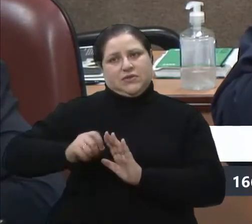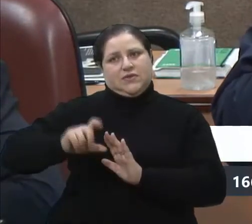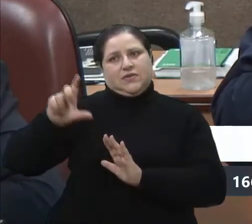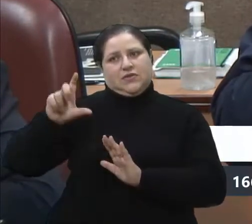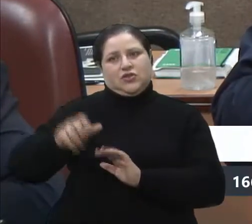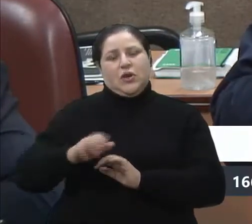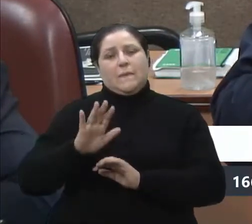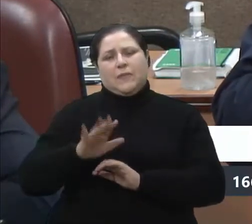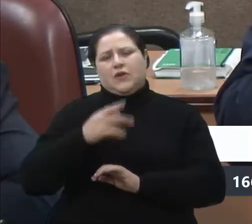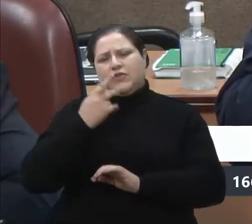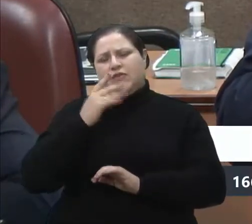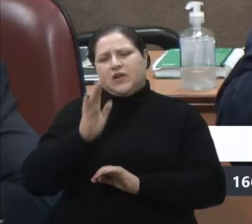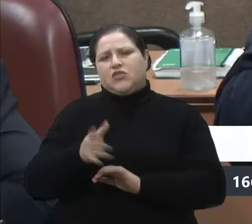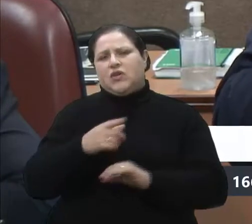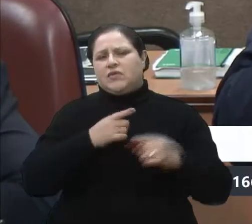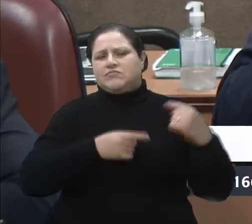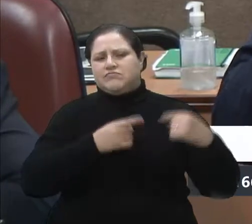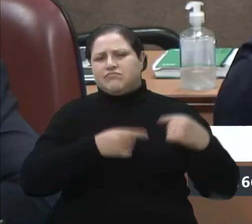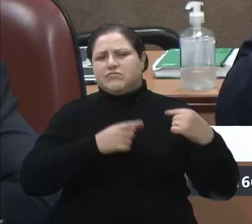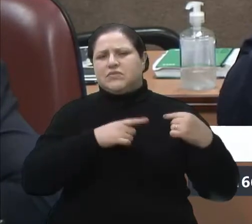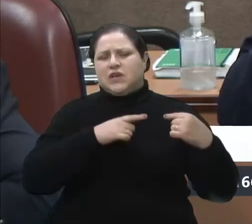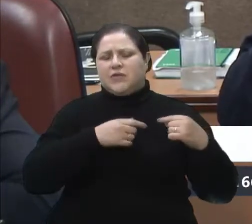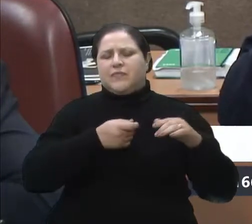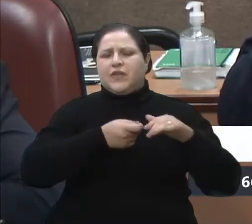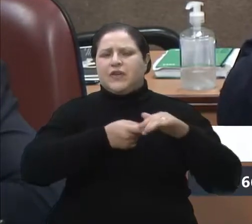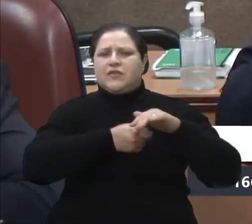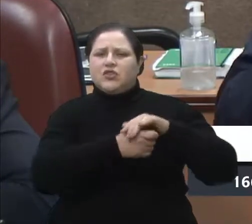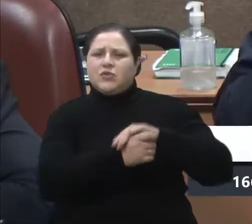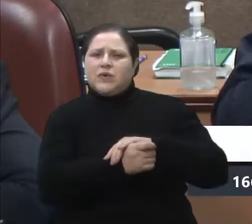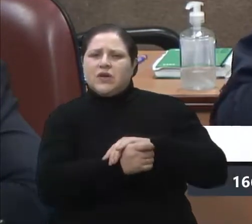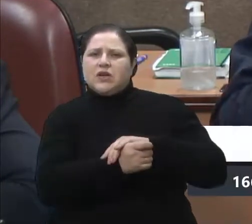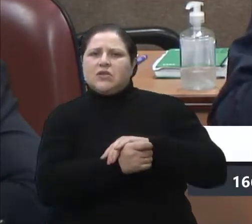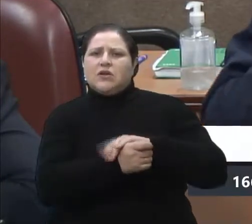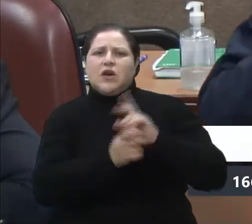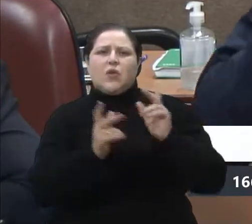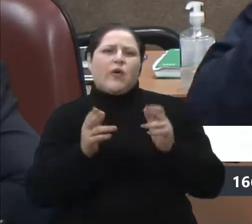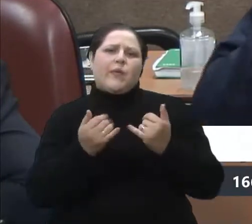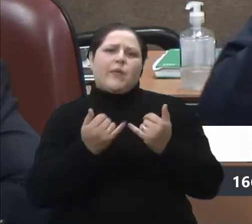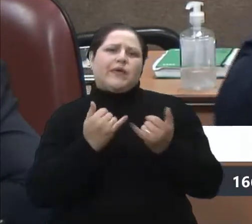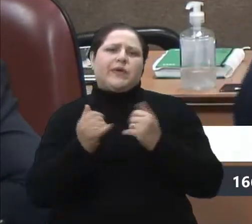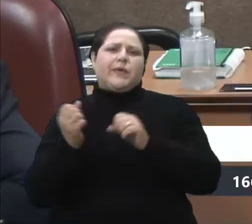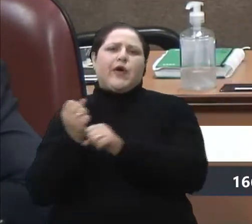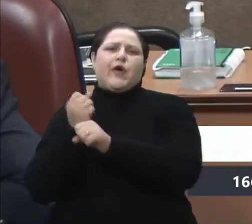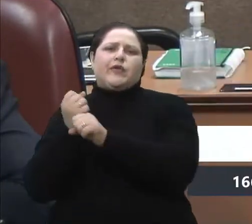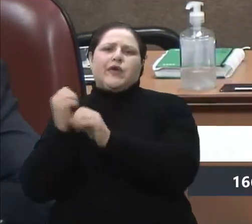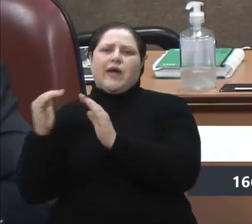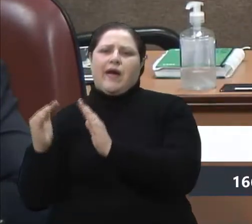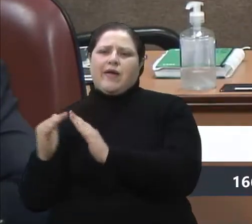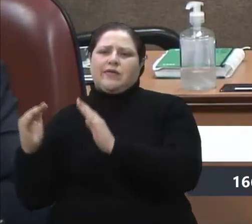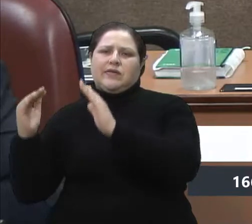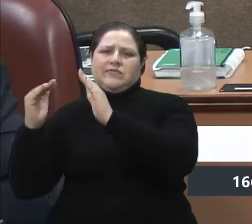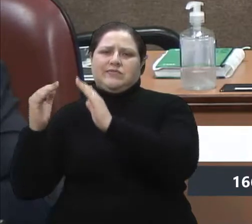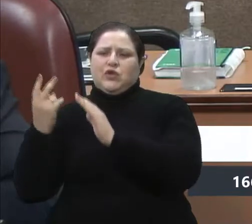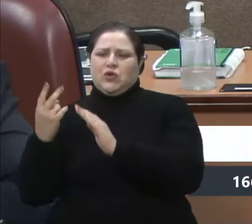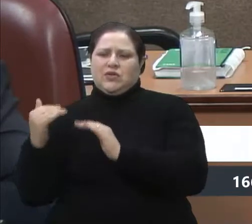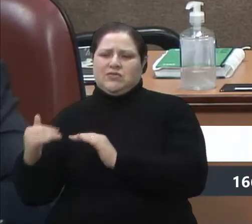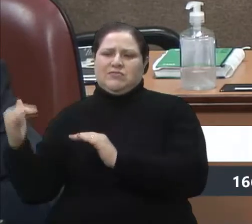como disse a discussão foi feita os investimentos é a mesma coisa tu vai construir uma casa de dois andares